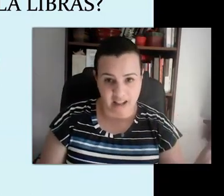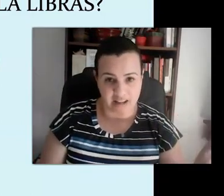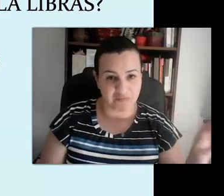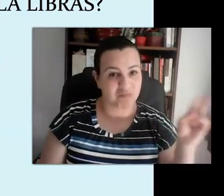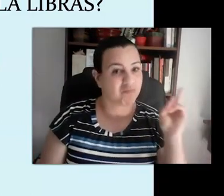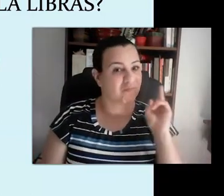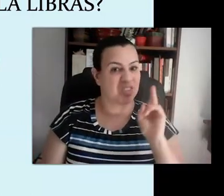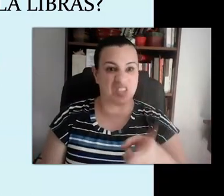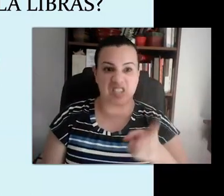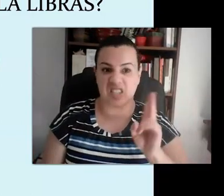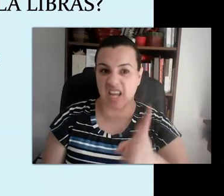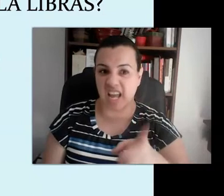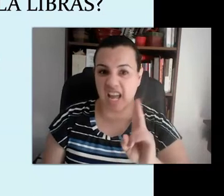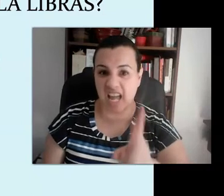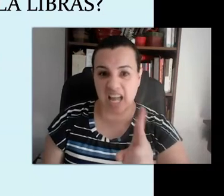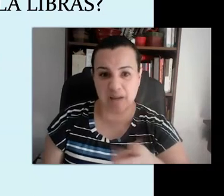Ela